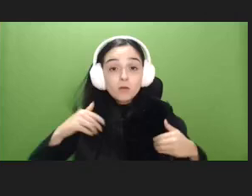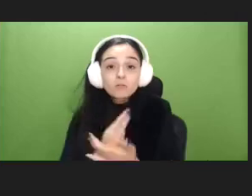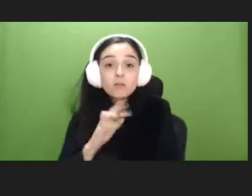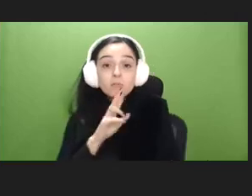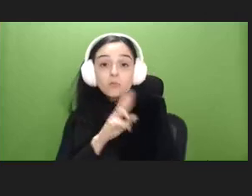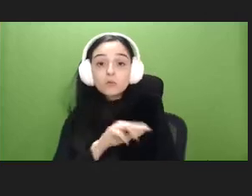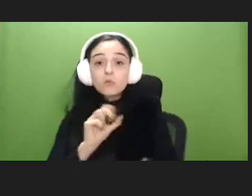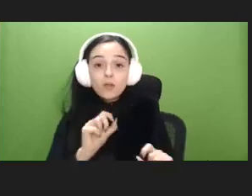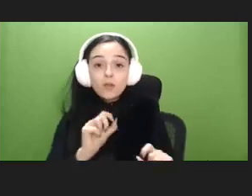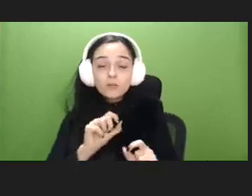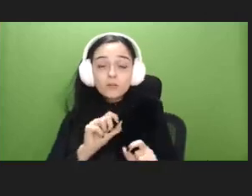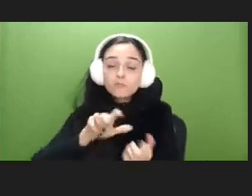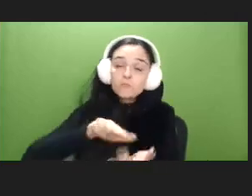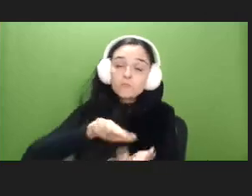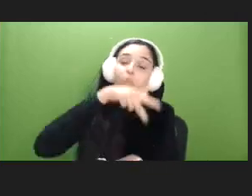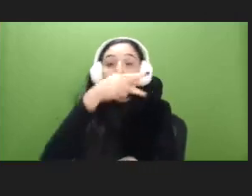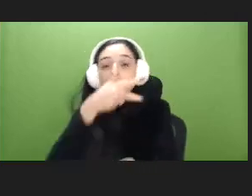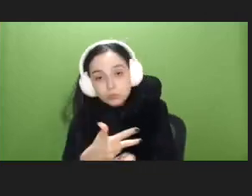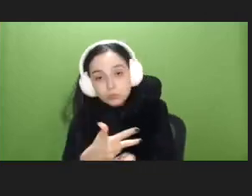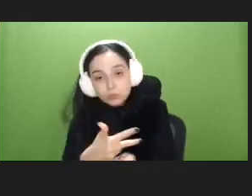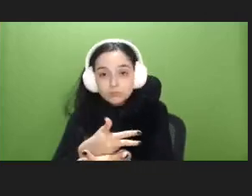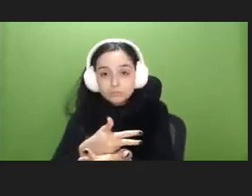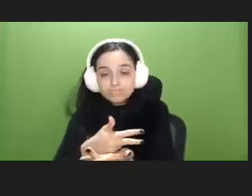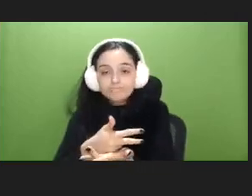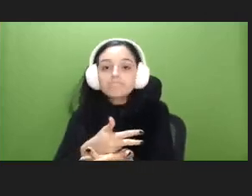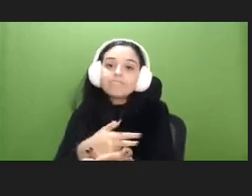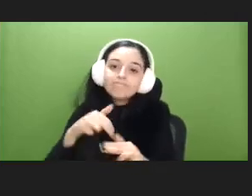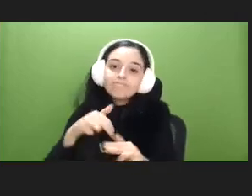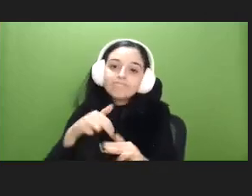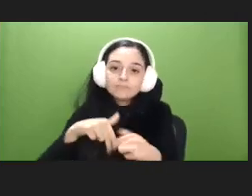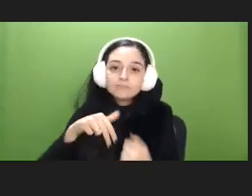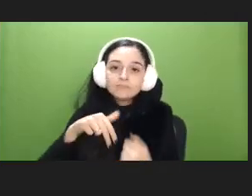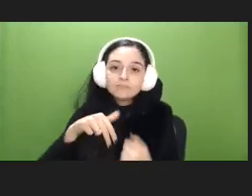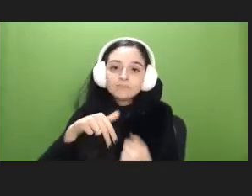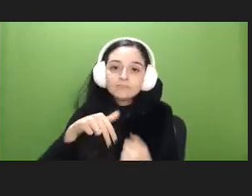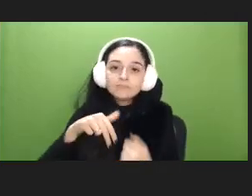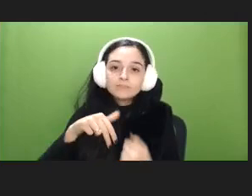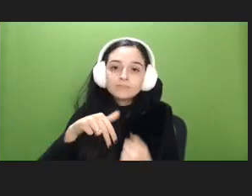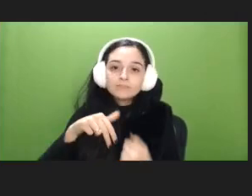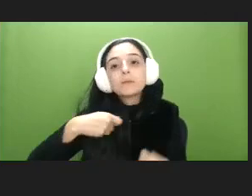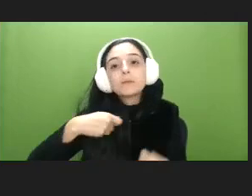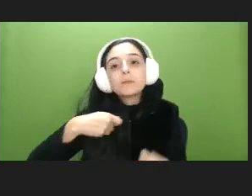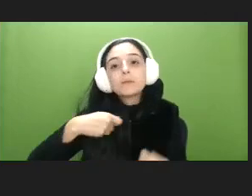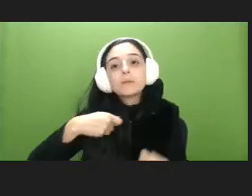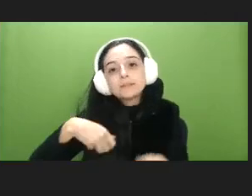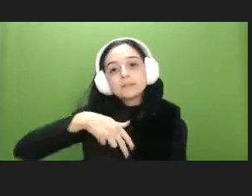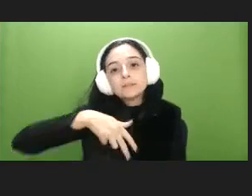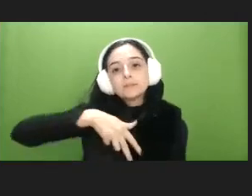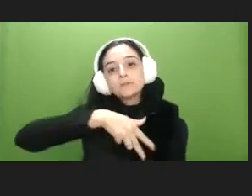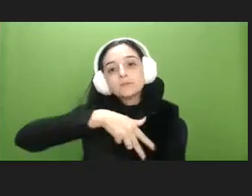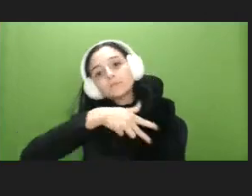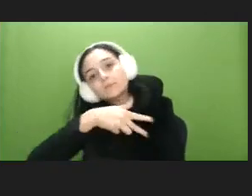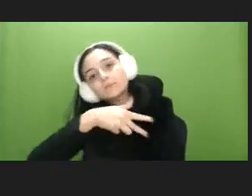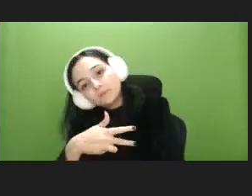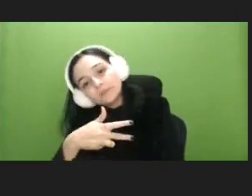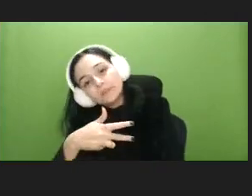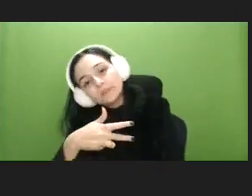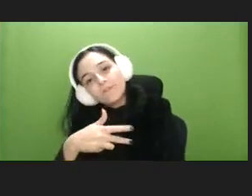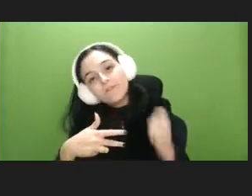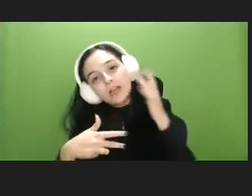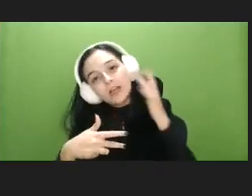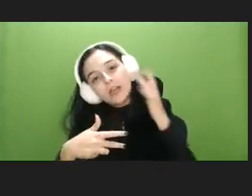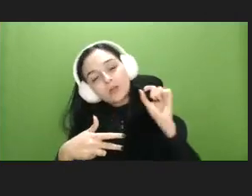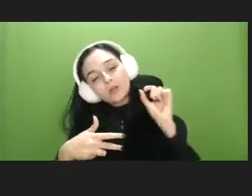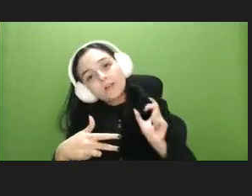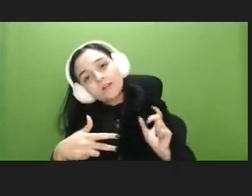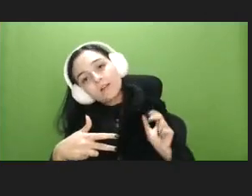na posição horizontal, e o horizontal é mais fácil do sangue chegar ao cérebro. Isso